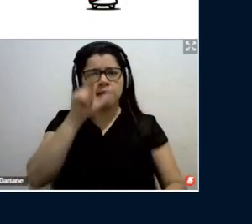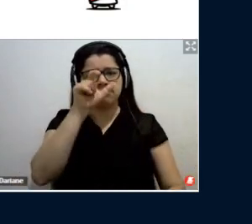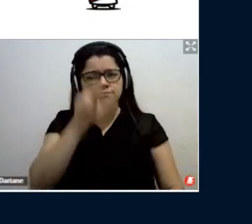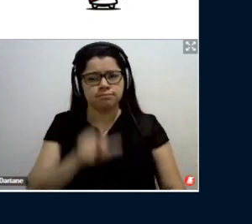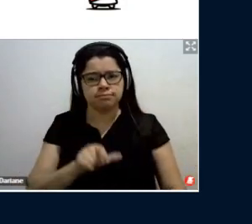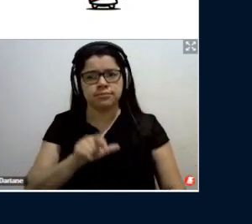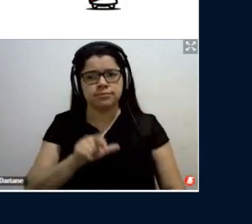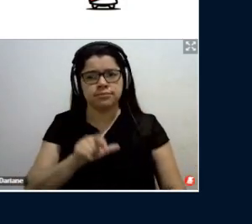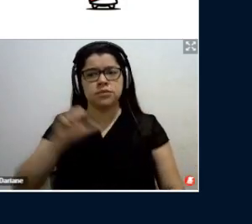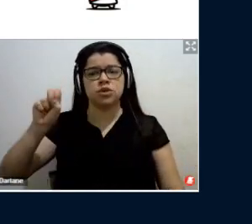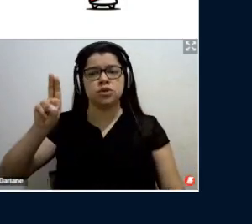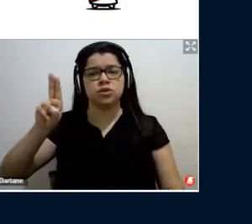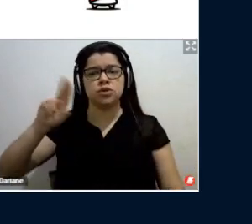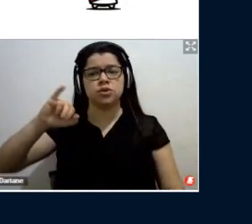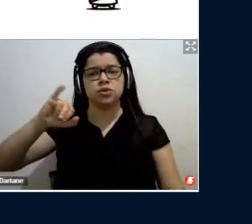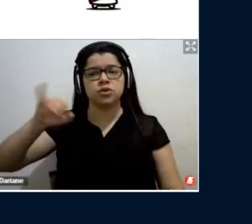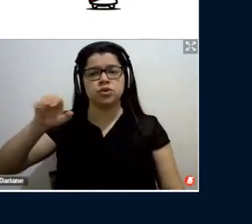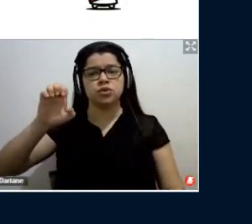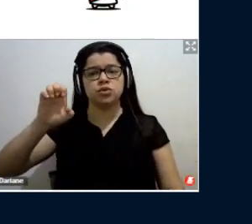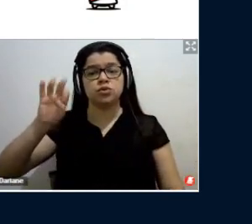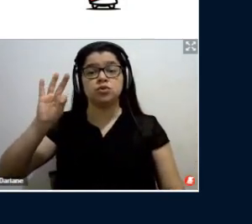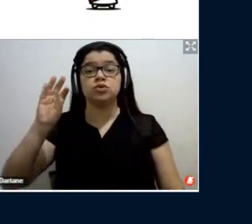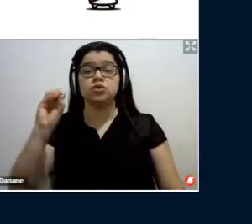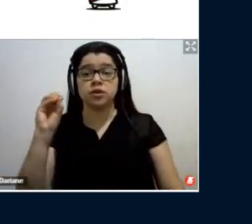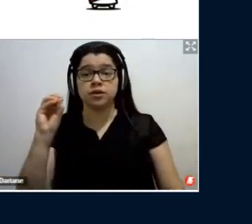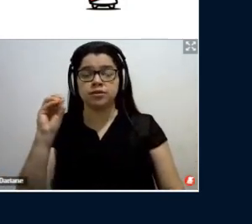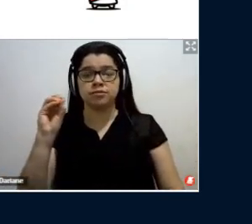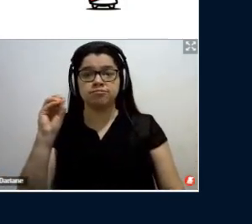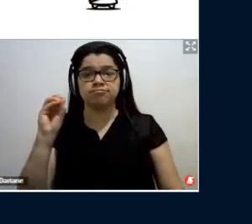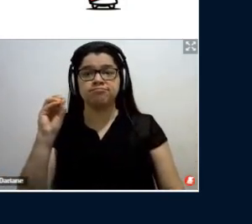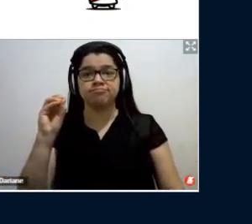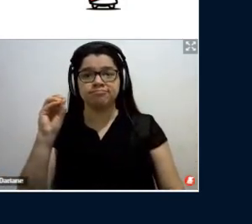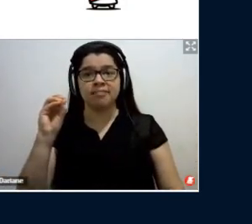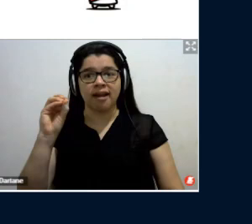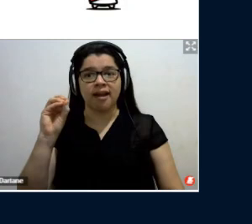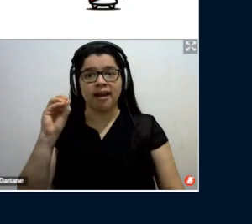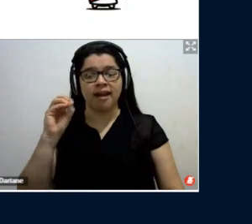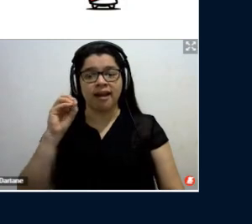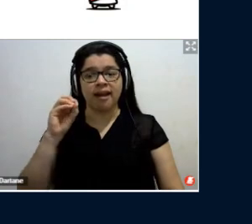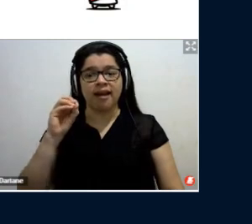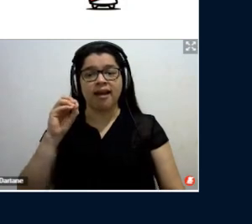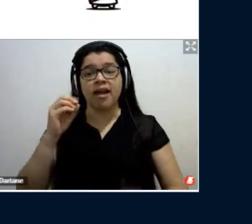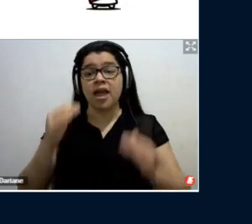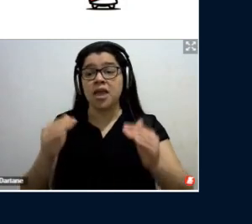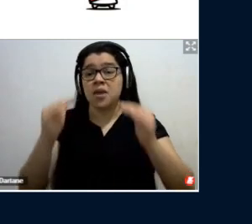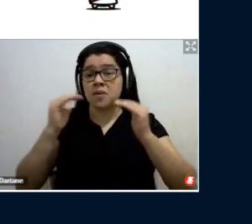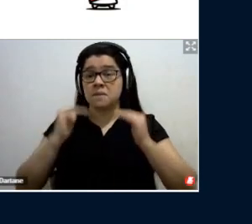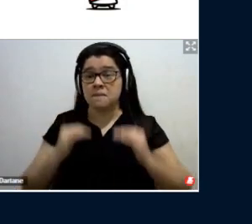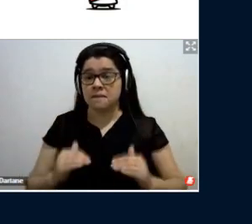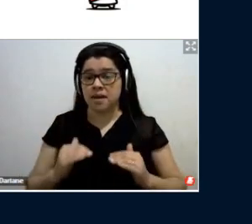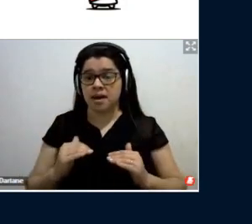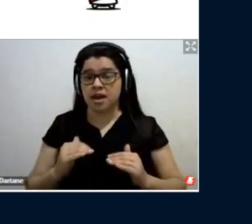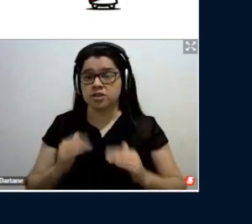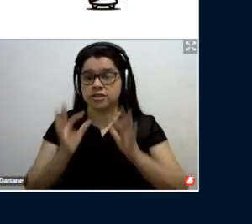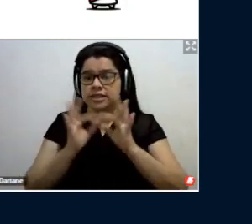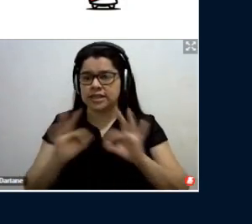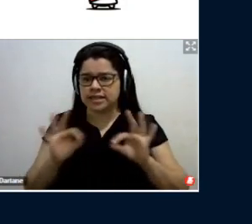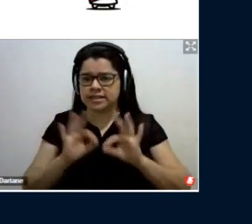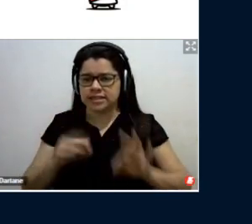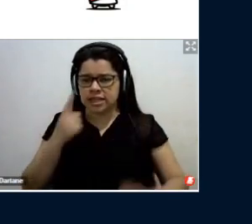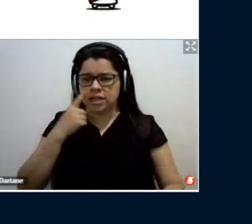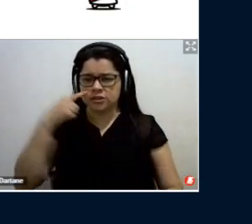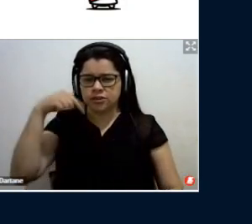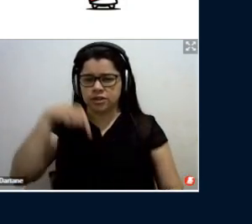Porque tem uma classificação geral que o sujeito, nós vamos repetir aqui, que o sujeito é aquele que faz alguma